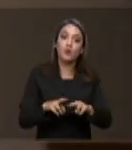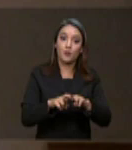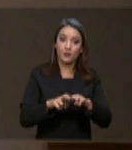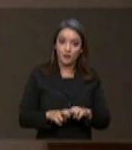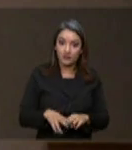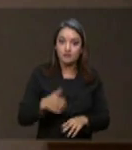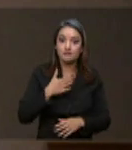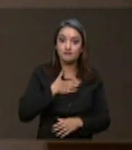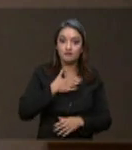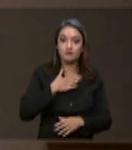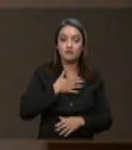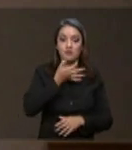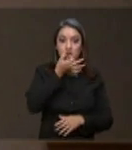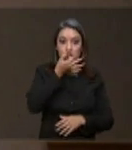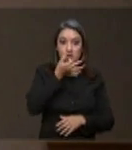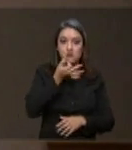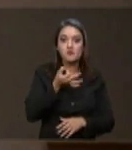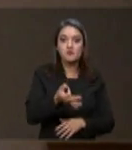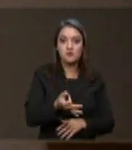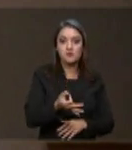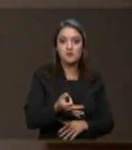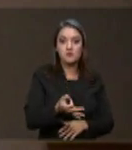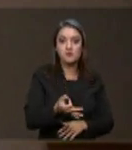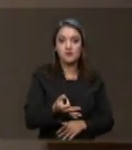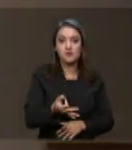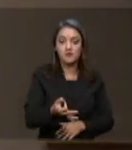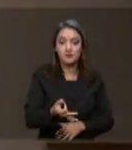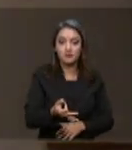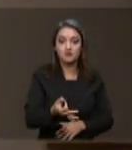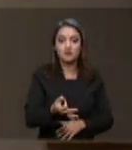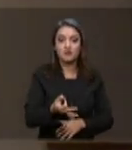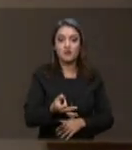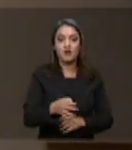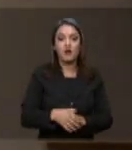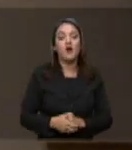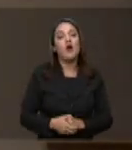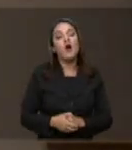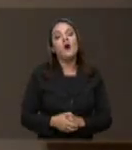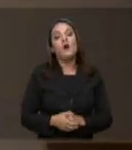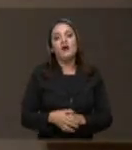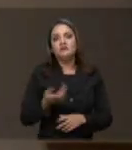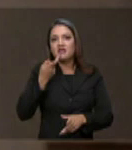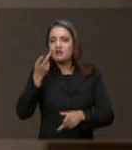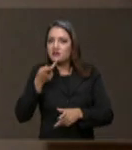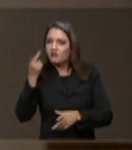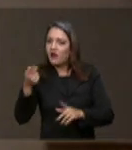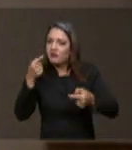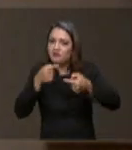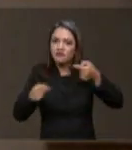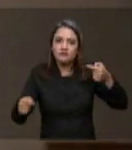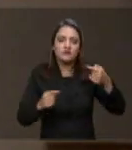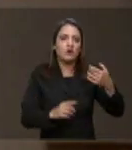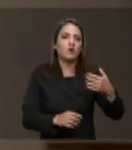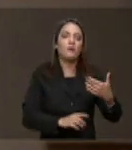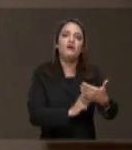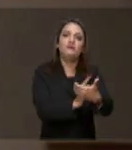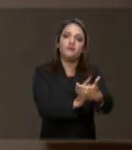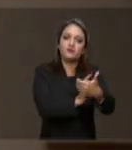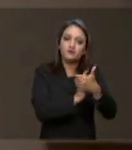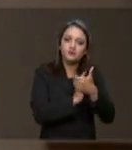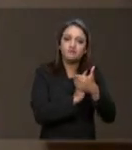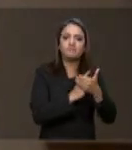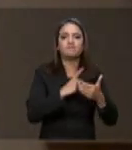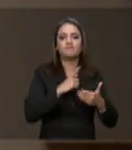a meu perca as falas Não estão abrangidos pela imunidade prevista no artigo 53 da Constituição